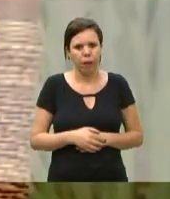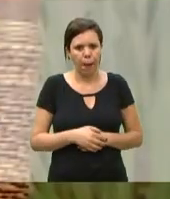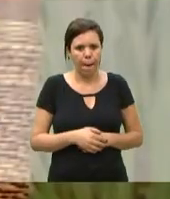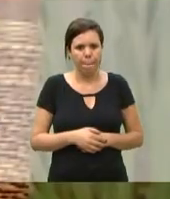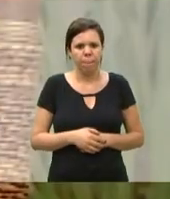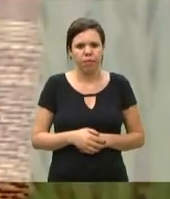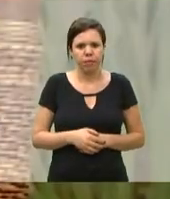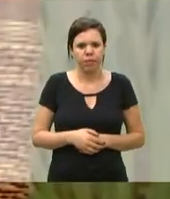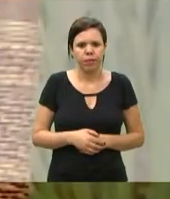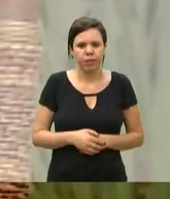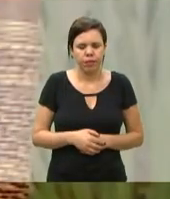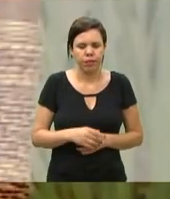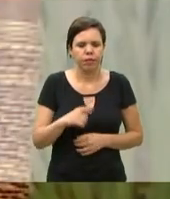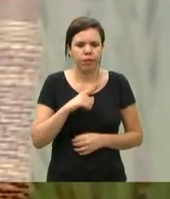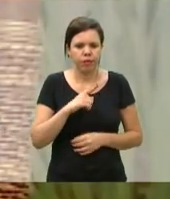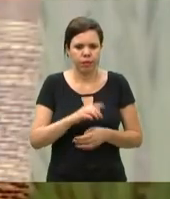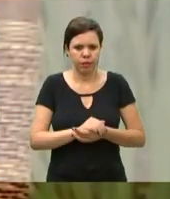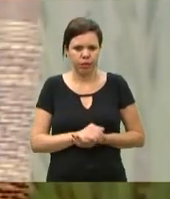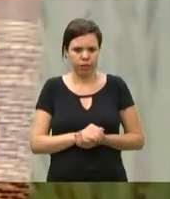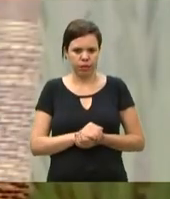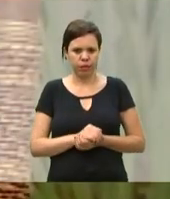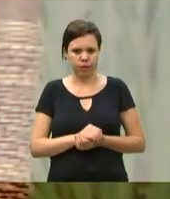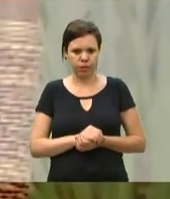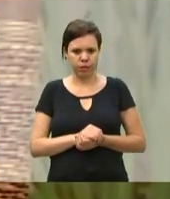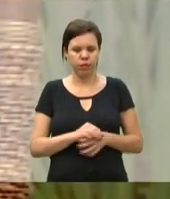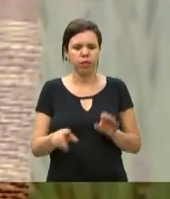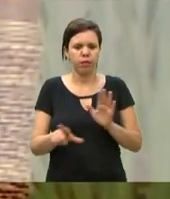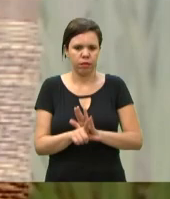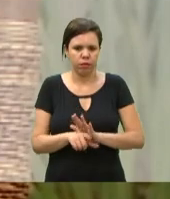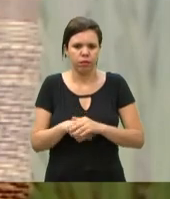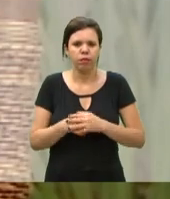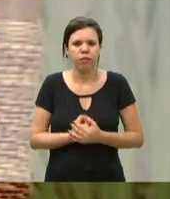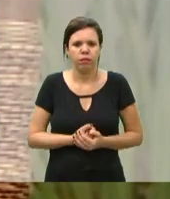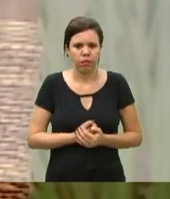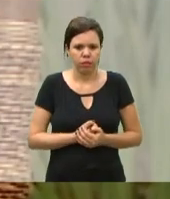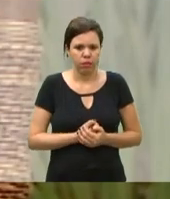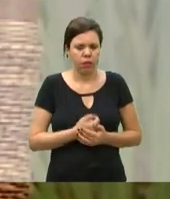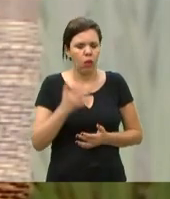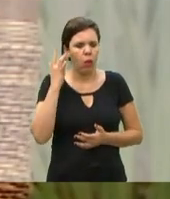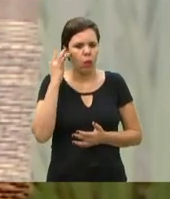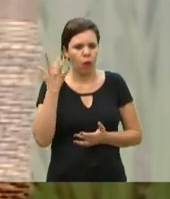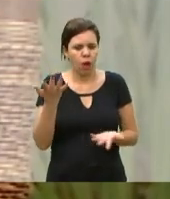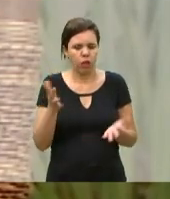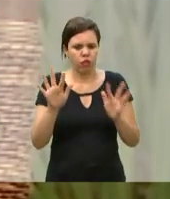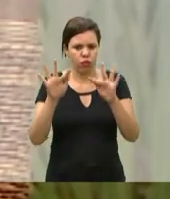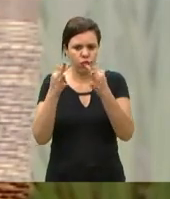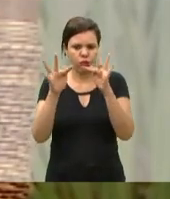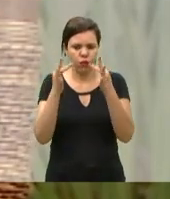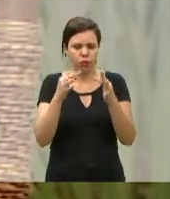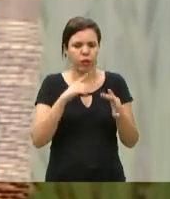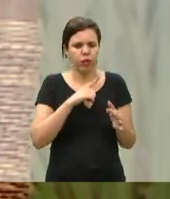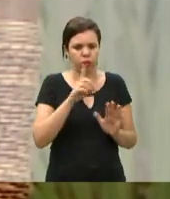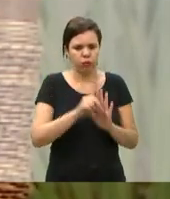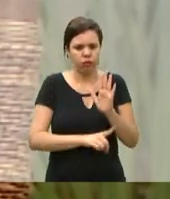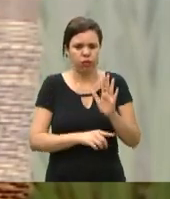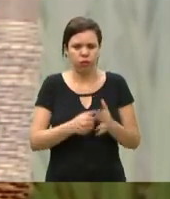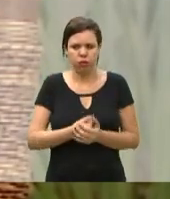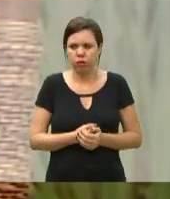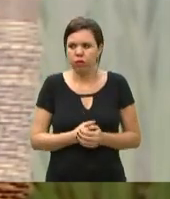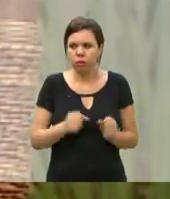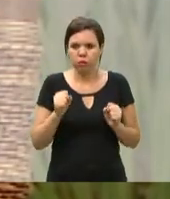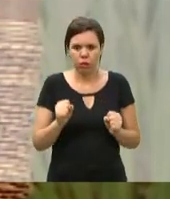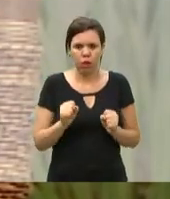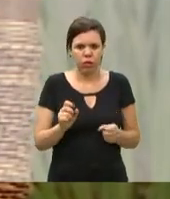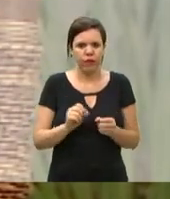no Estado de São Paulo a gente tem, né, o respaldo da lei. E eu acho que as famílias têm esse direito e